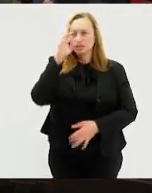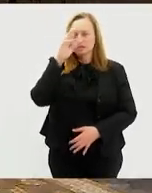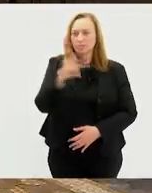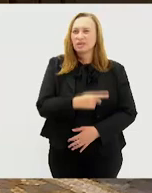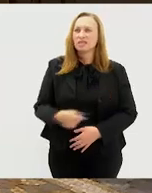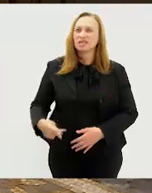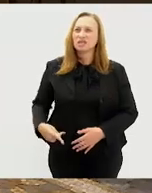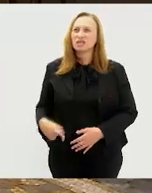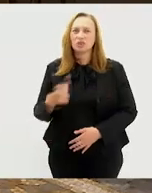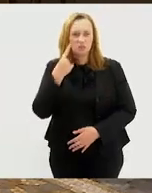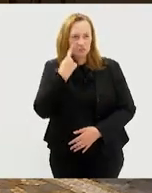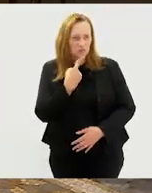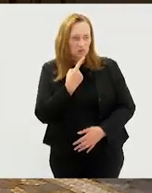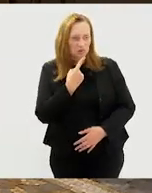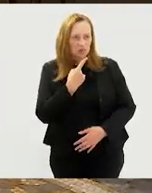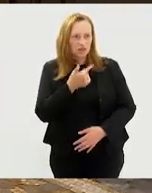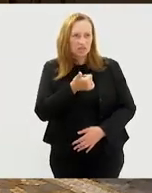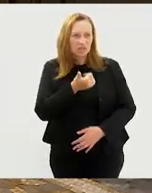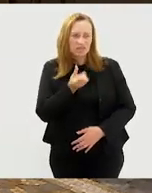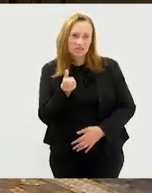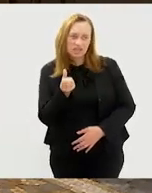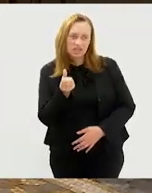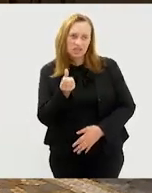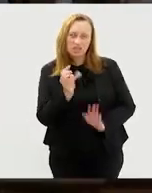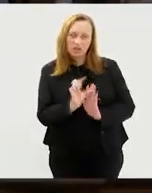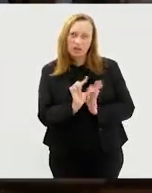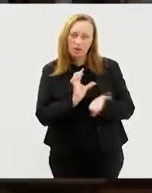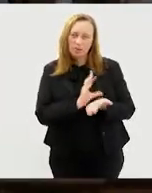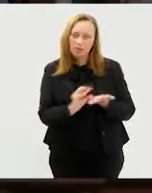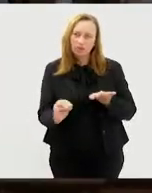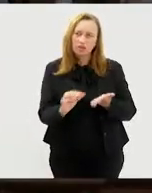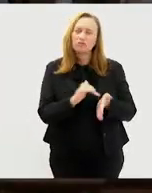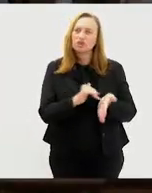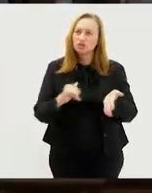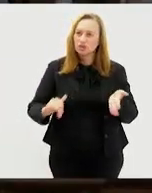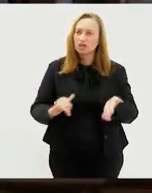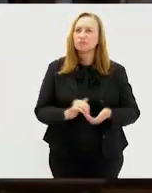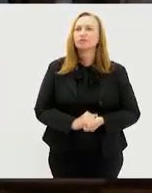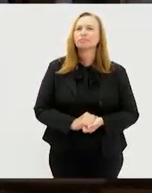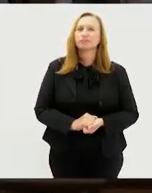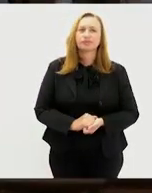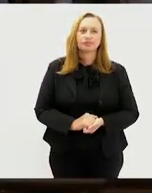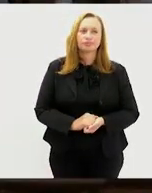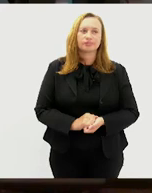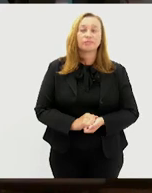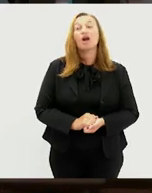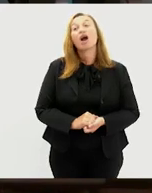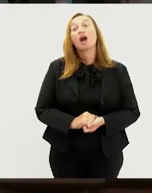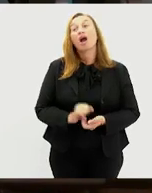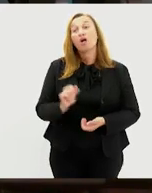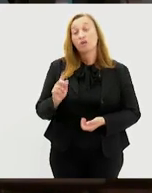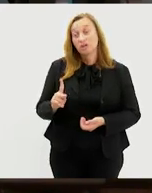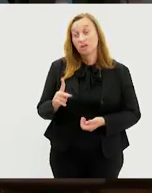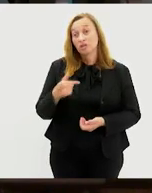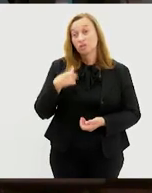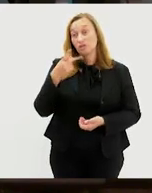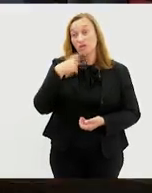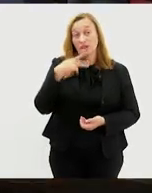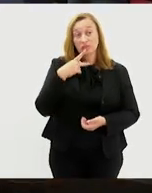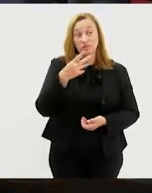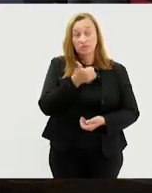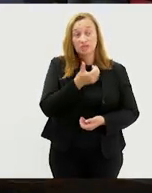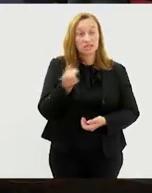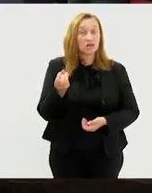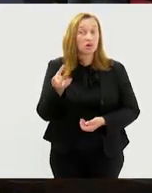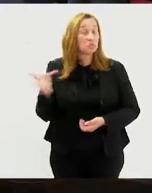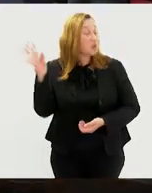o 16 da pauta foi retirado de pauta foi retirado de pauta Ah tá bem que eu tô falando sobre o 16 eu não ouvi a